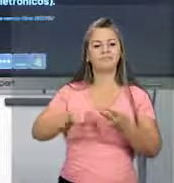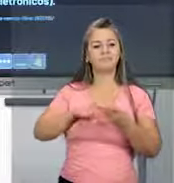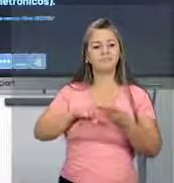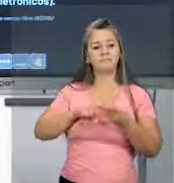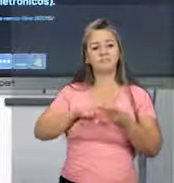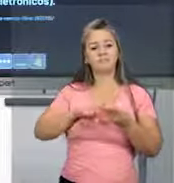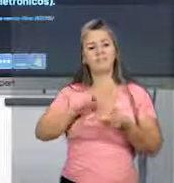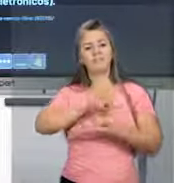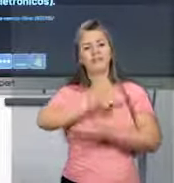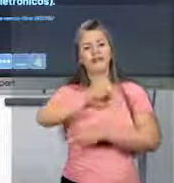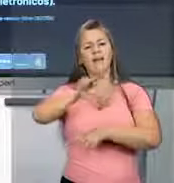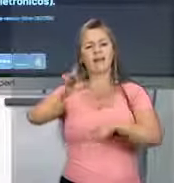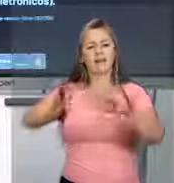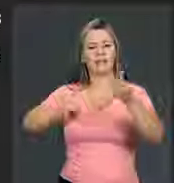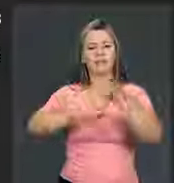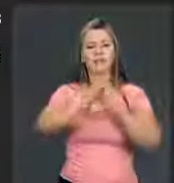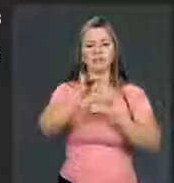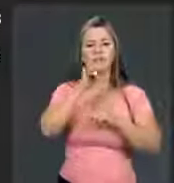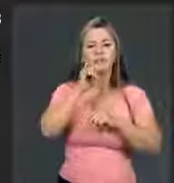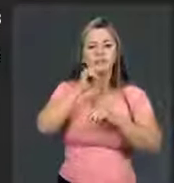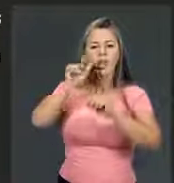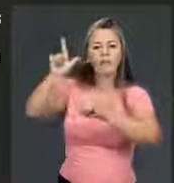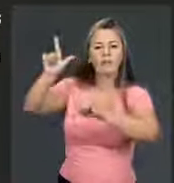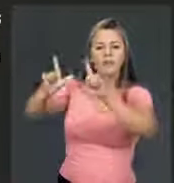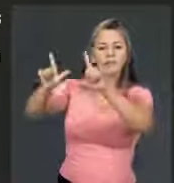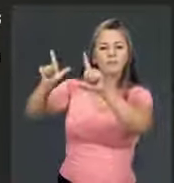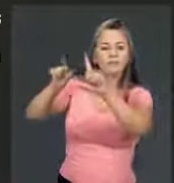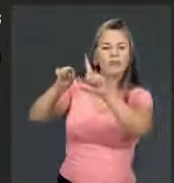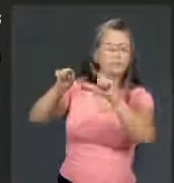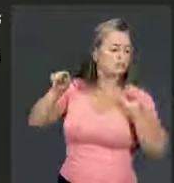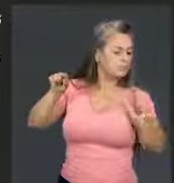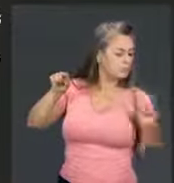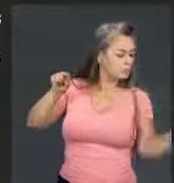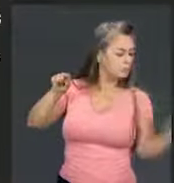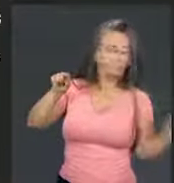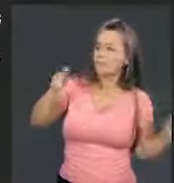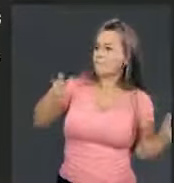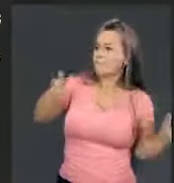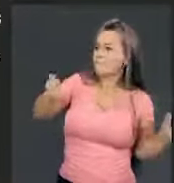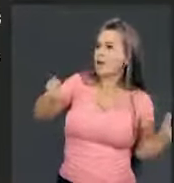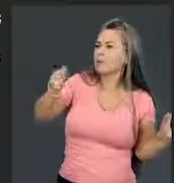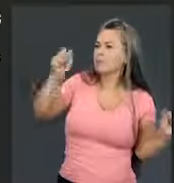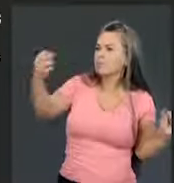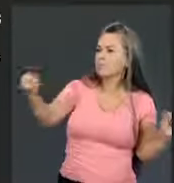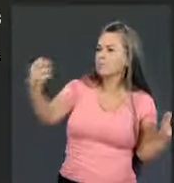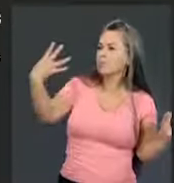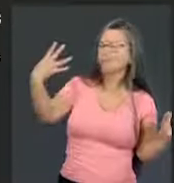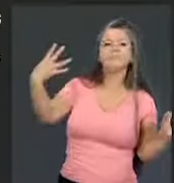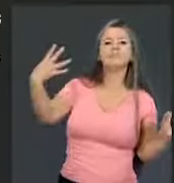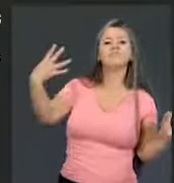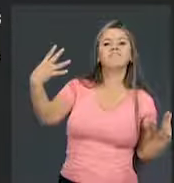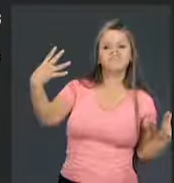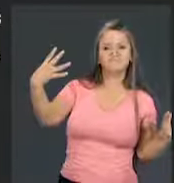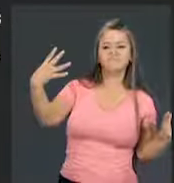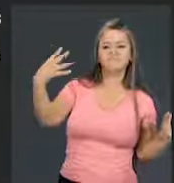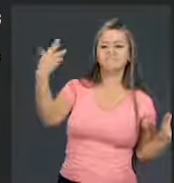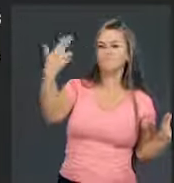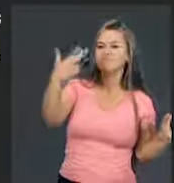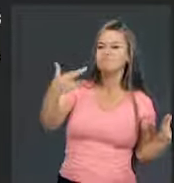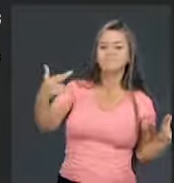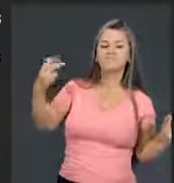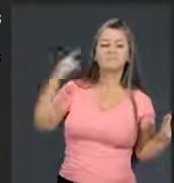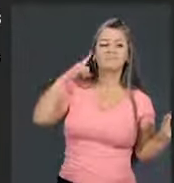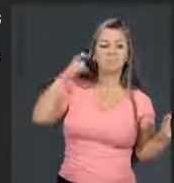podem converter, como televisor, a energia elétrica em energia luminosa e em energia